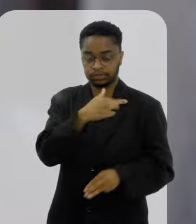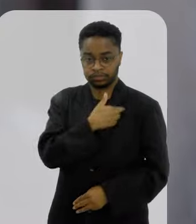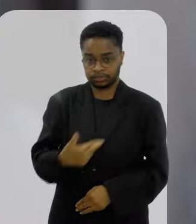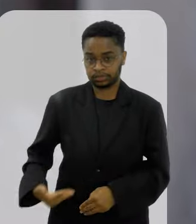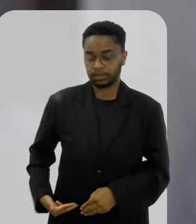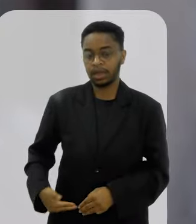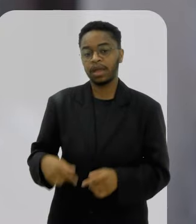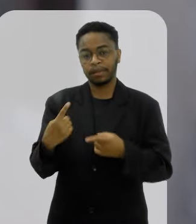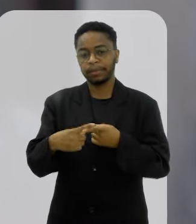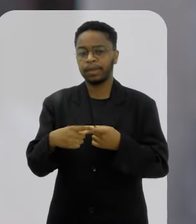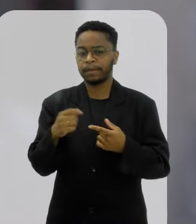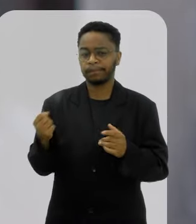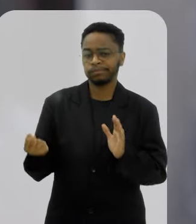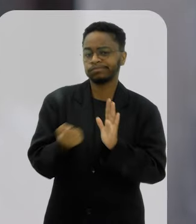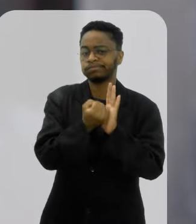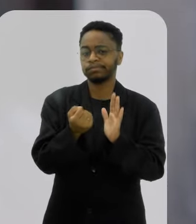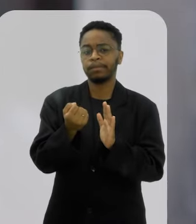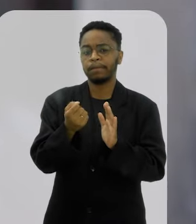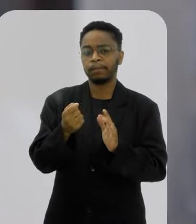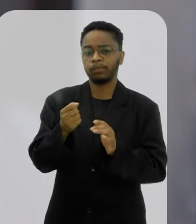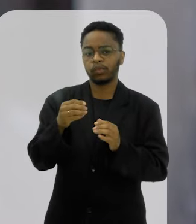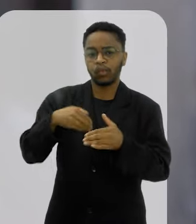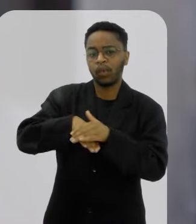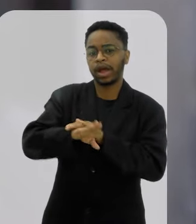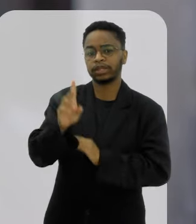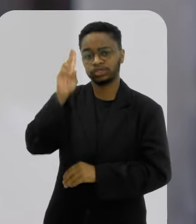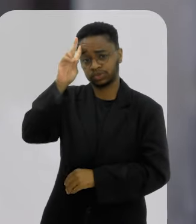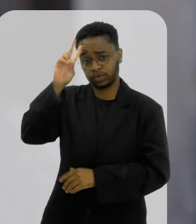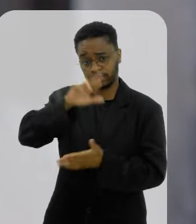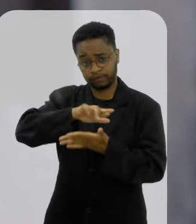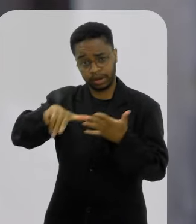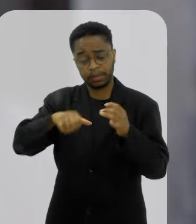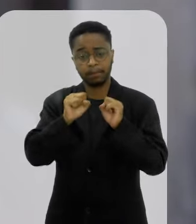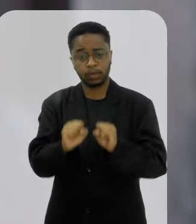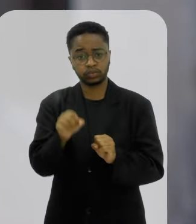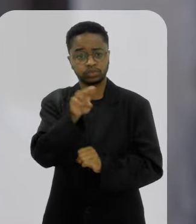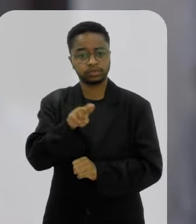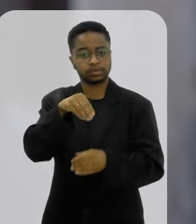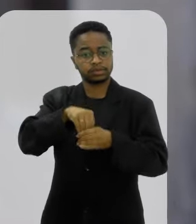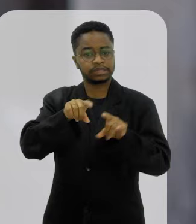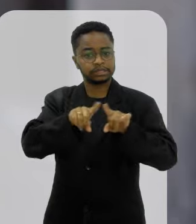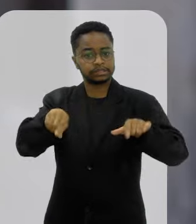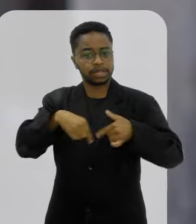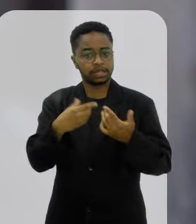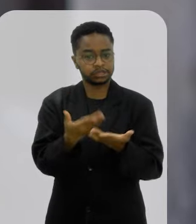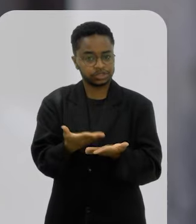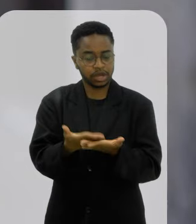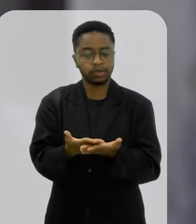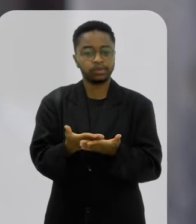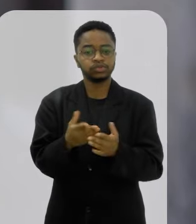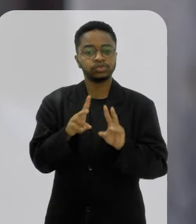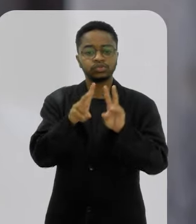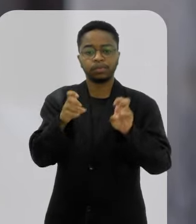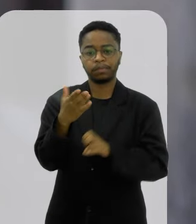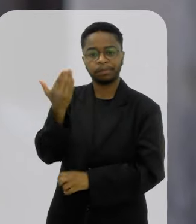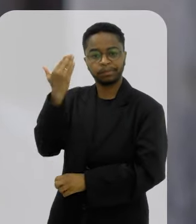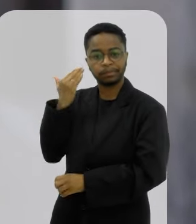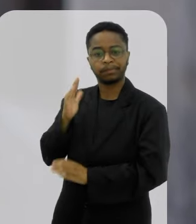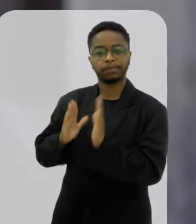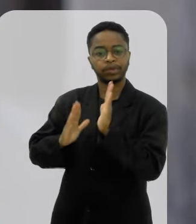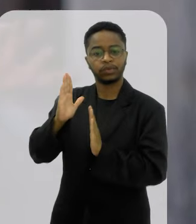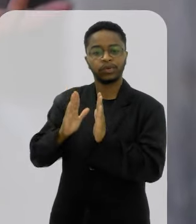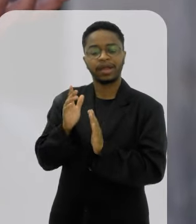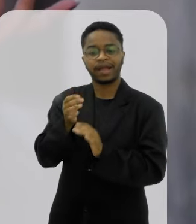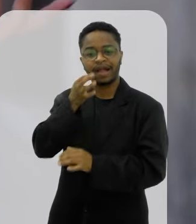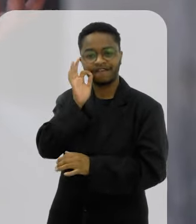República, um lugar que por sua imponência já mostra que guarda muita história e pode ser usado como material de sala de aula para aulas